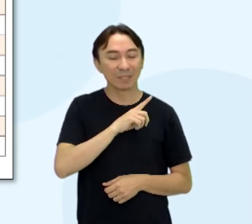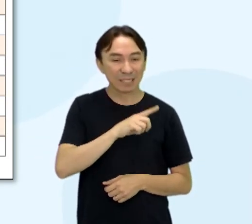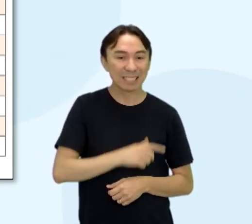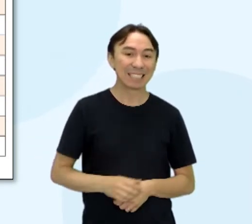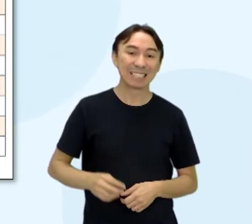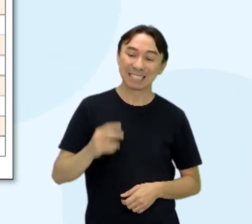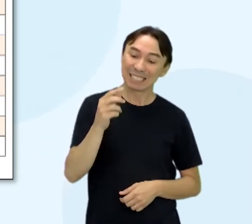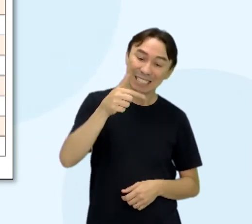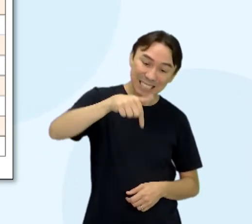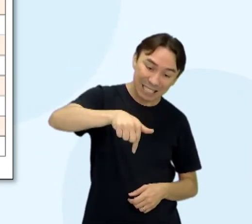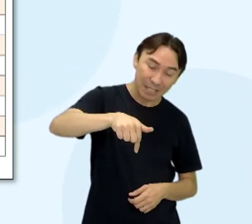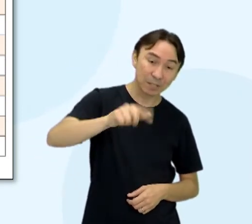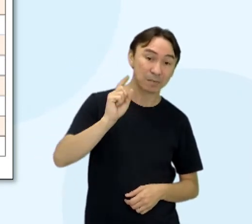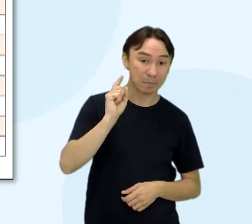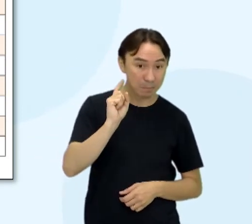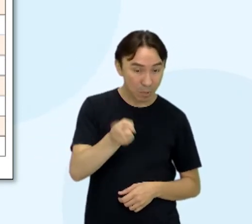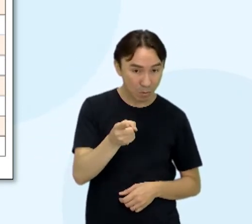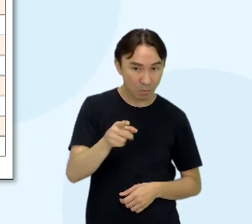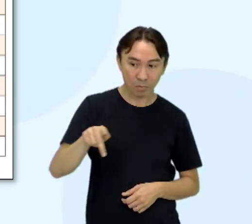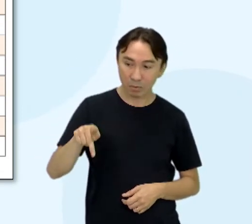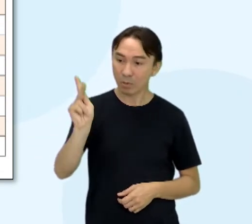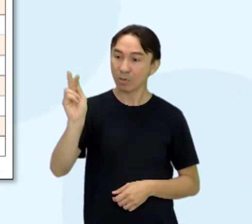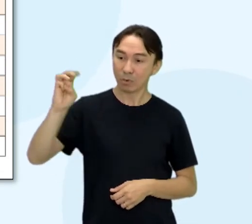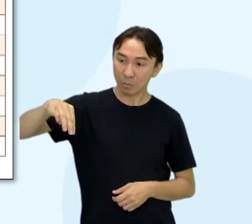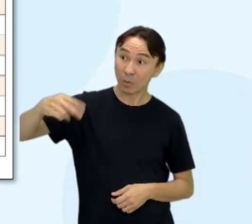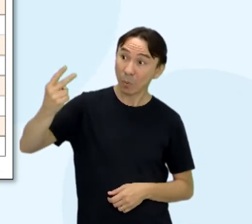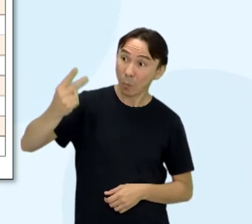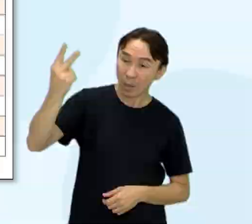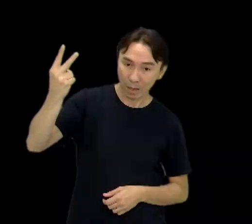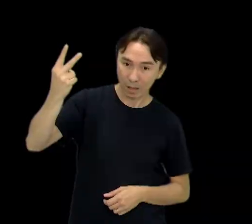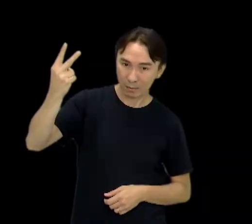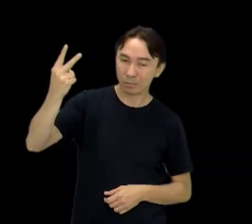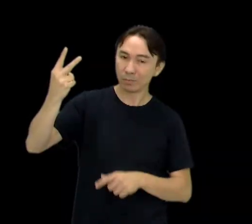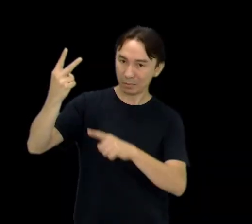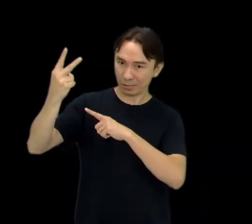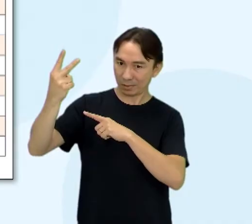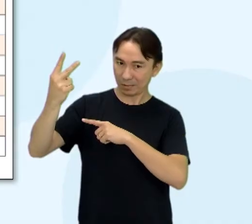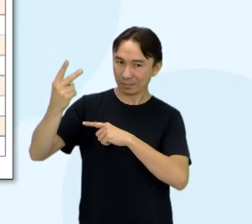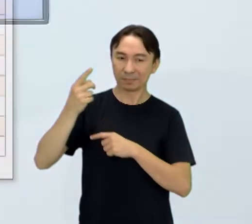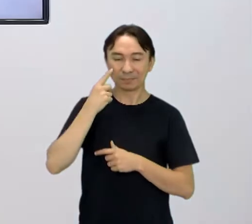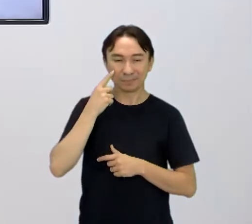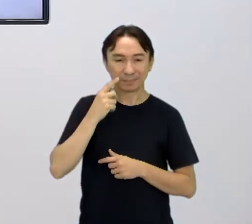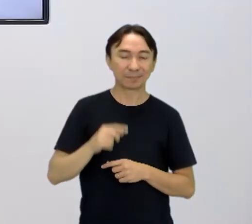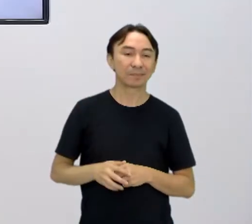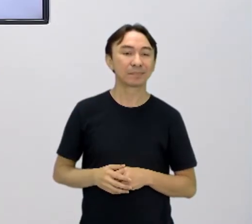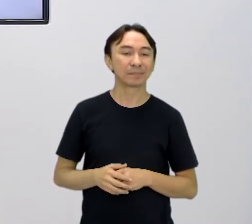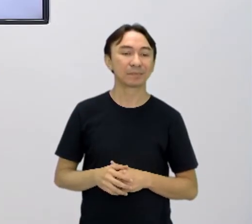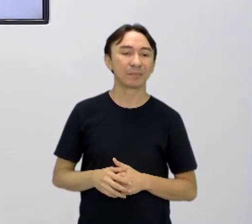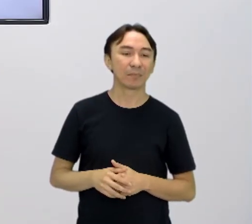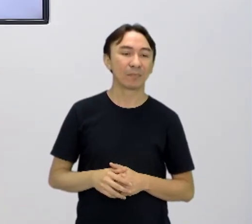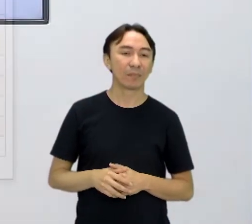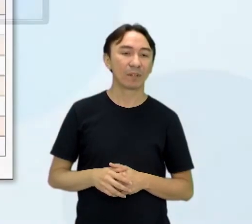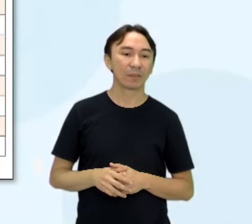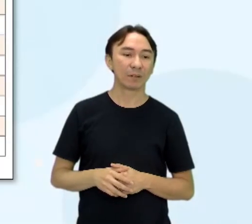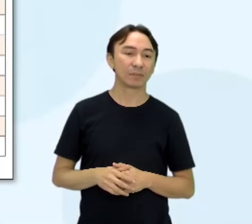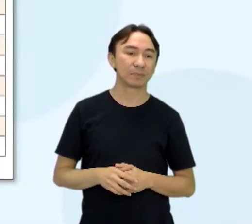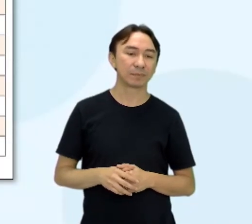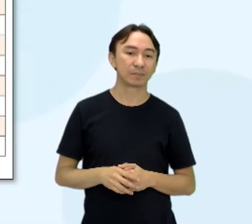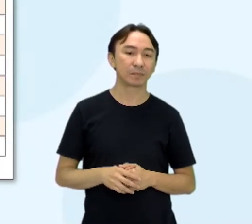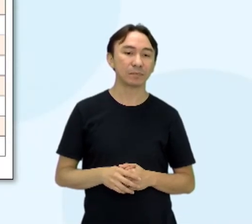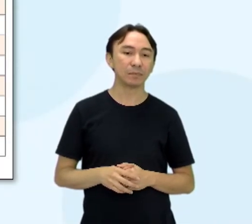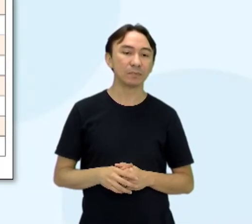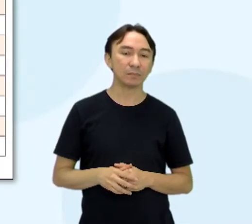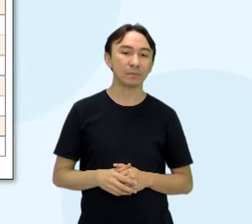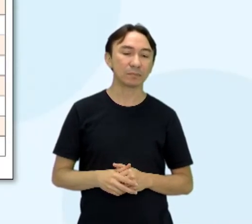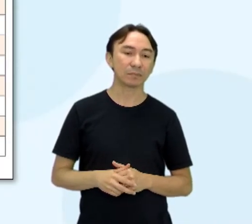quadrados, você tem um quadrado, tá ok? Deixa eu abrir uma... Opa, desculpa. Você vai ter aqui, ó, por